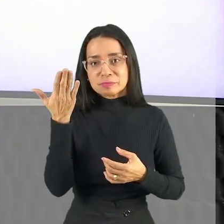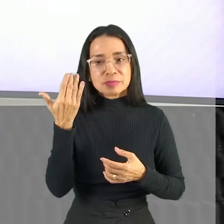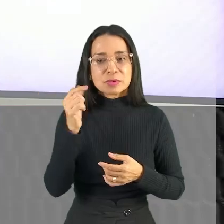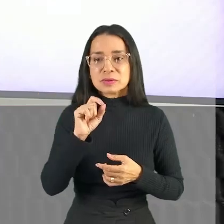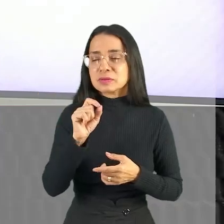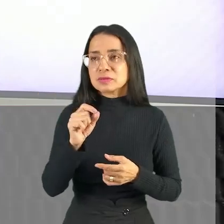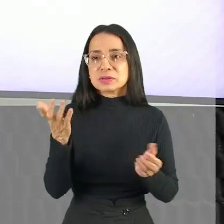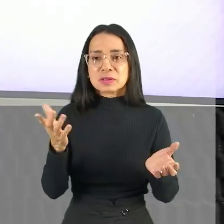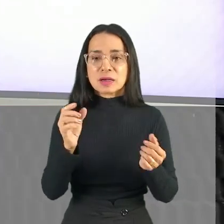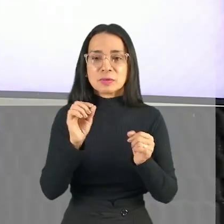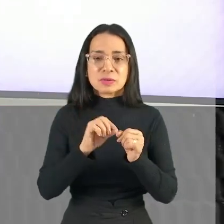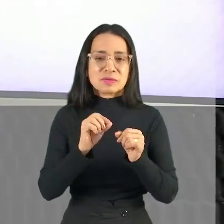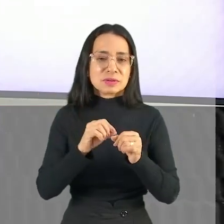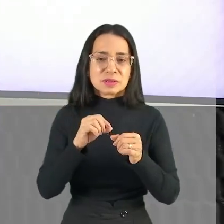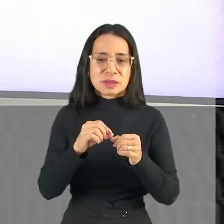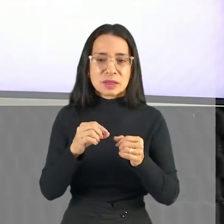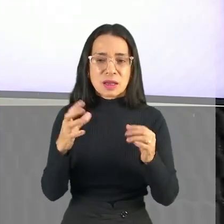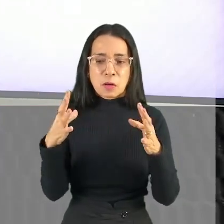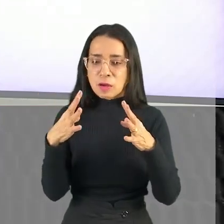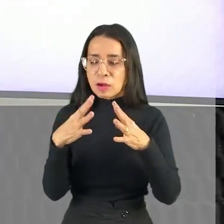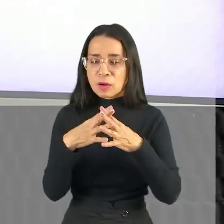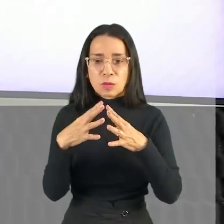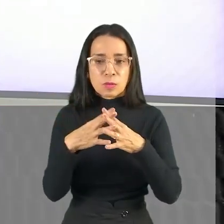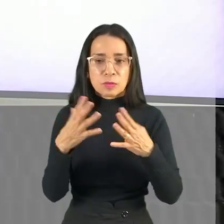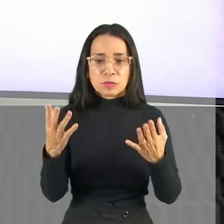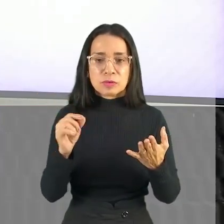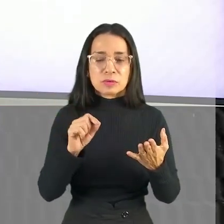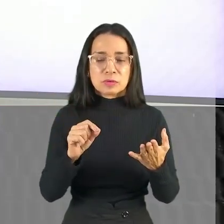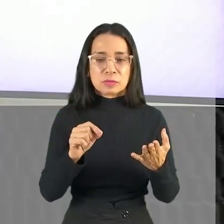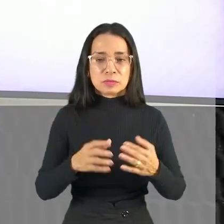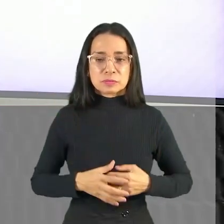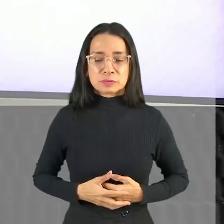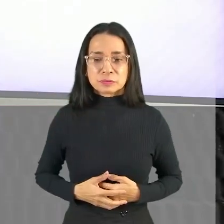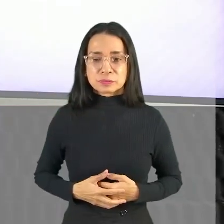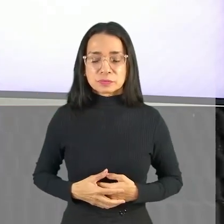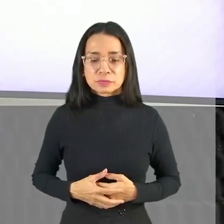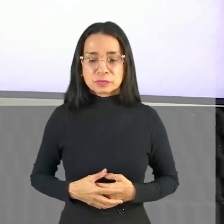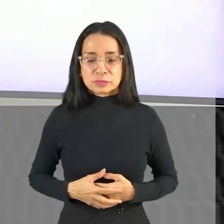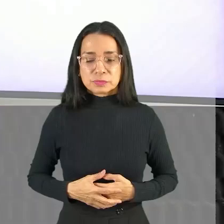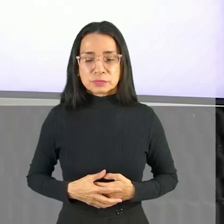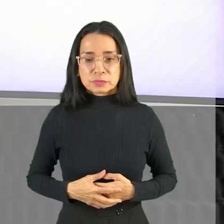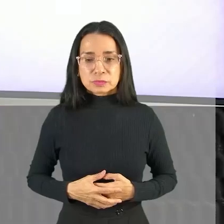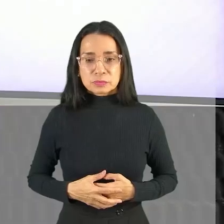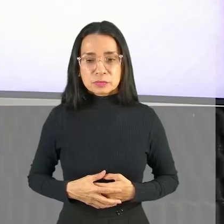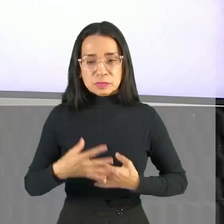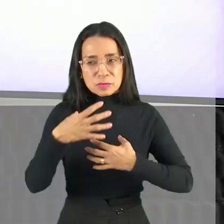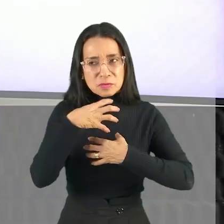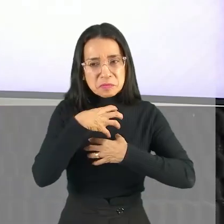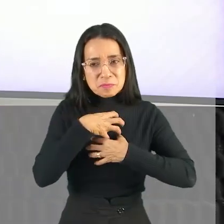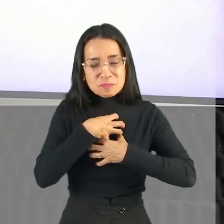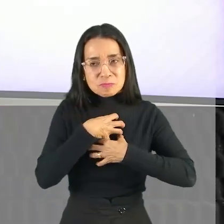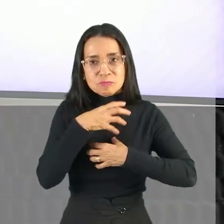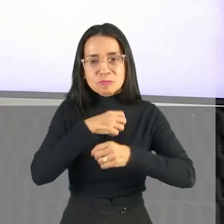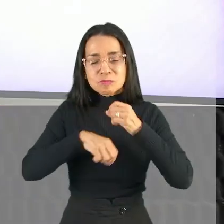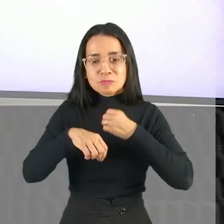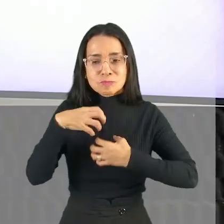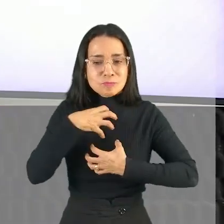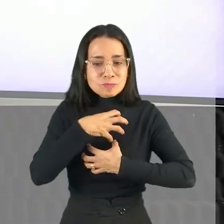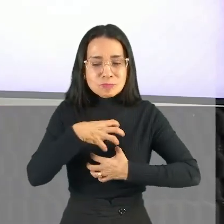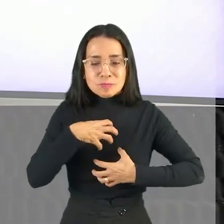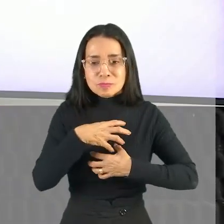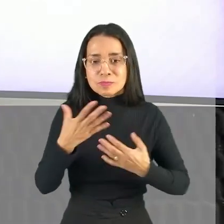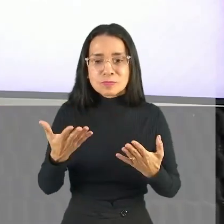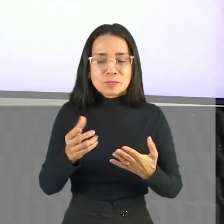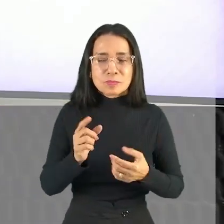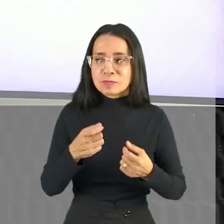definitiva, aquilo ali não vai caber e vai te causar talvez uma angústia, um desespero ali que vai ser necessário